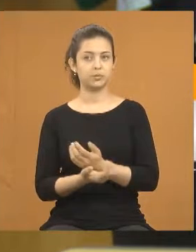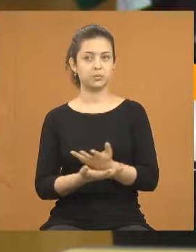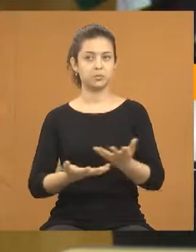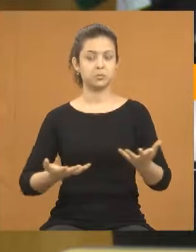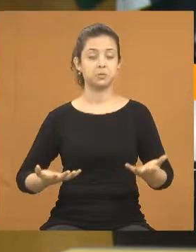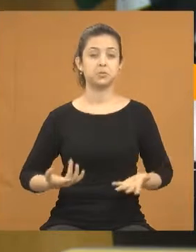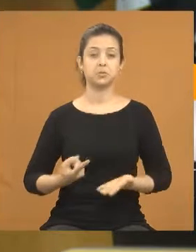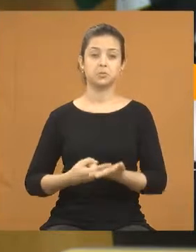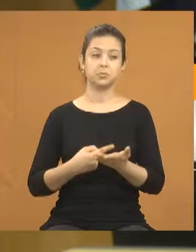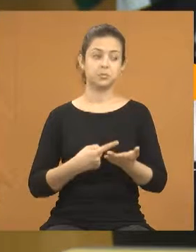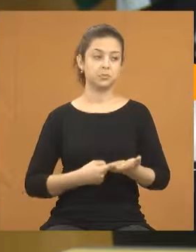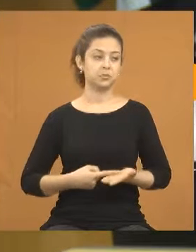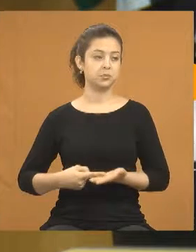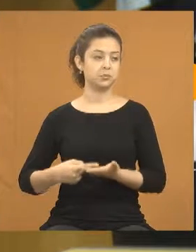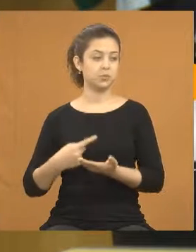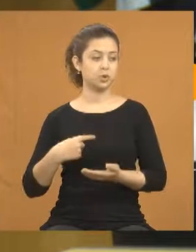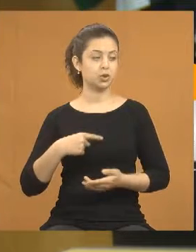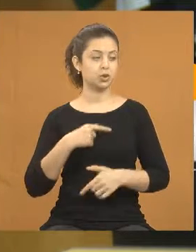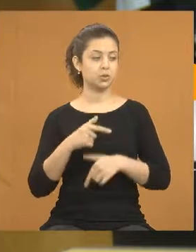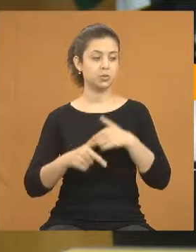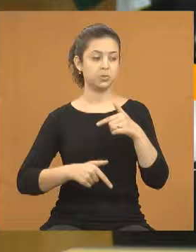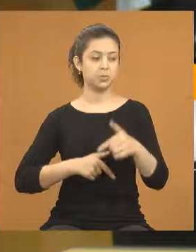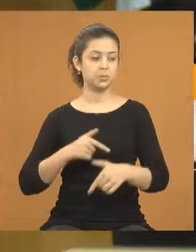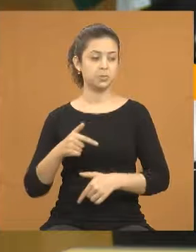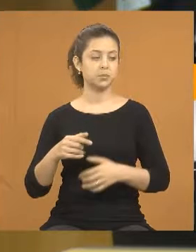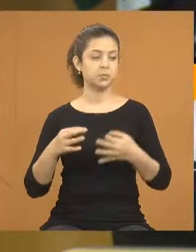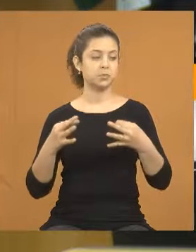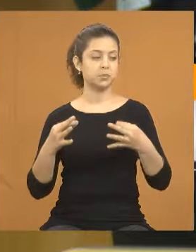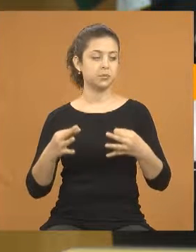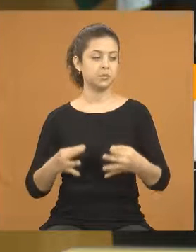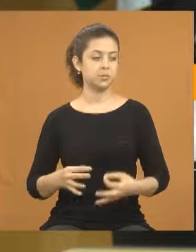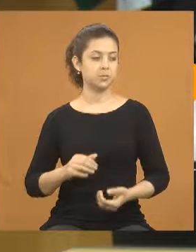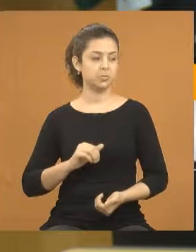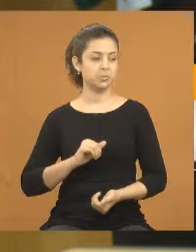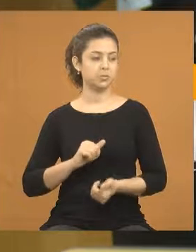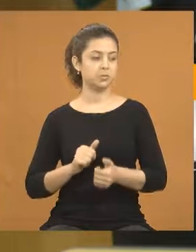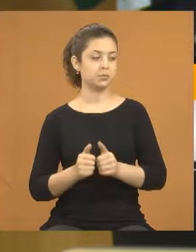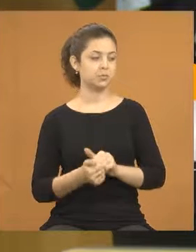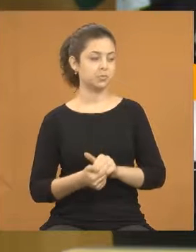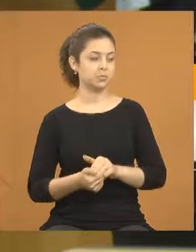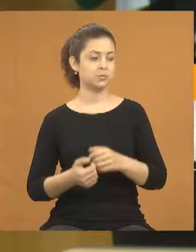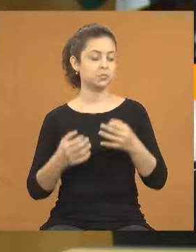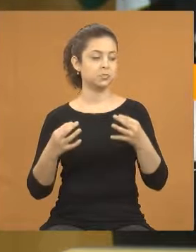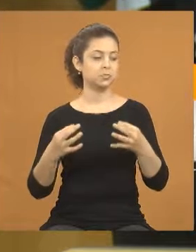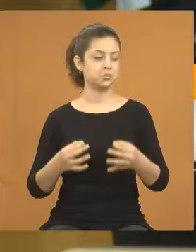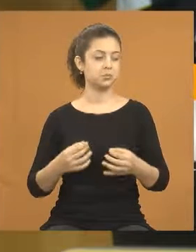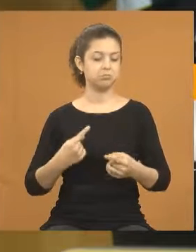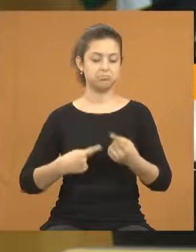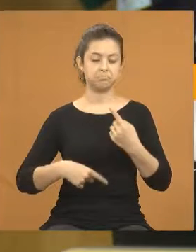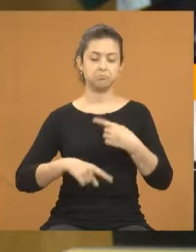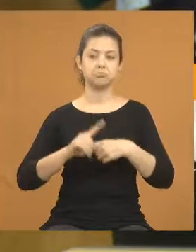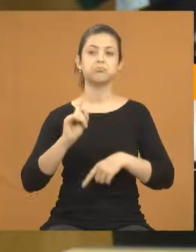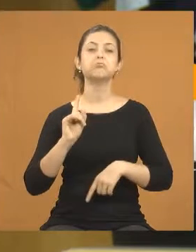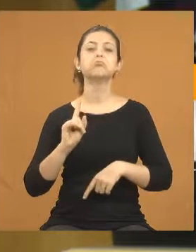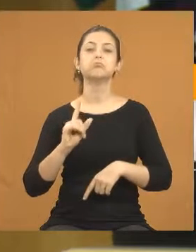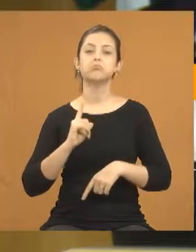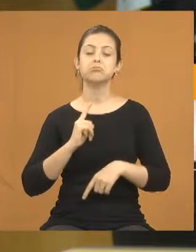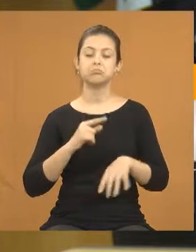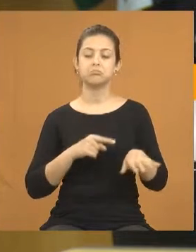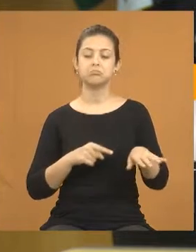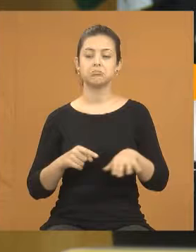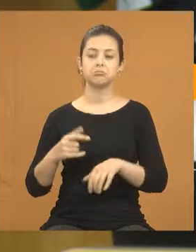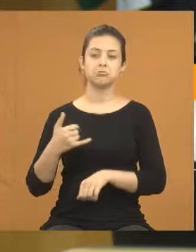é um compromisso nosso de estar trabalhando firme no esporte. Nós temos certeza que vamos avançar muito